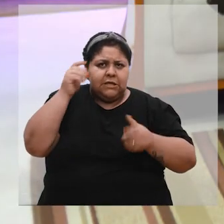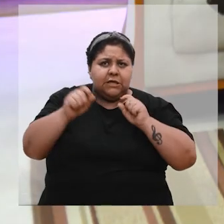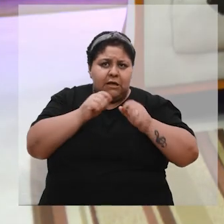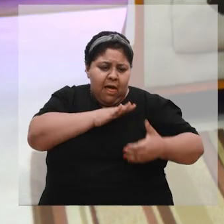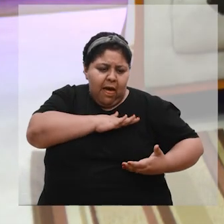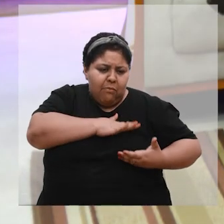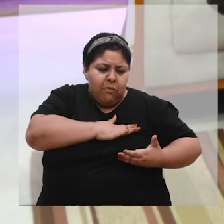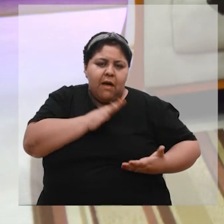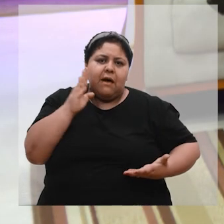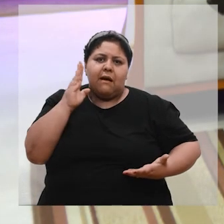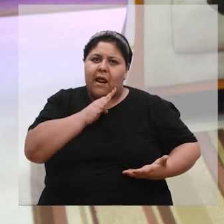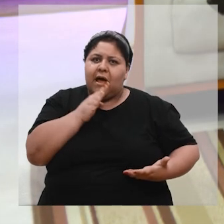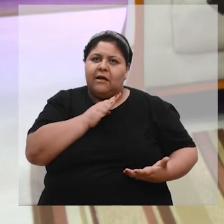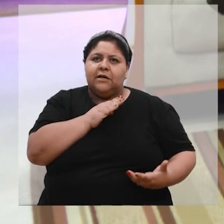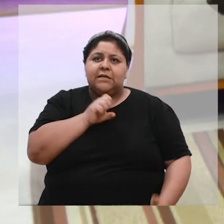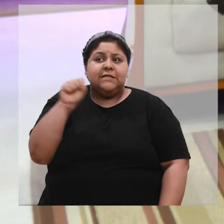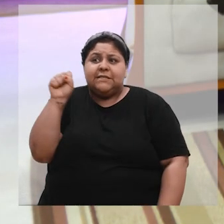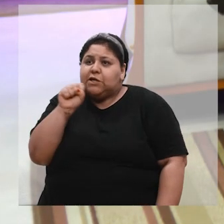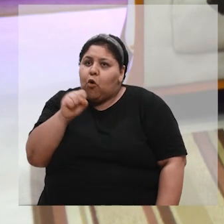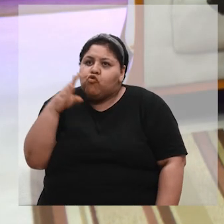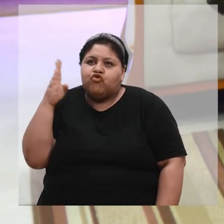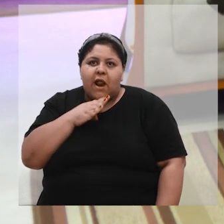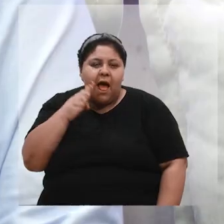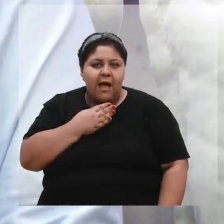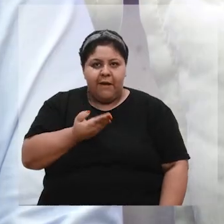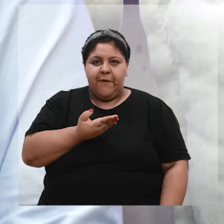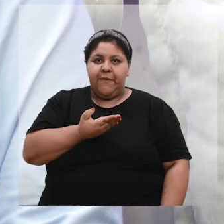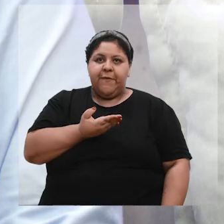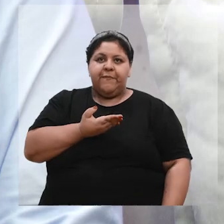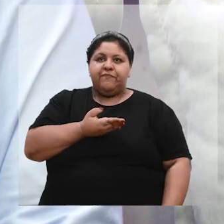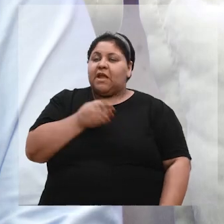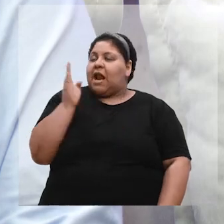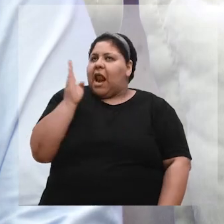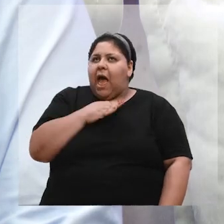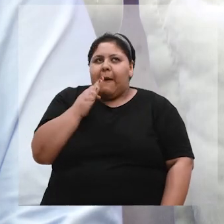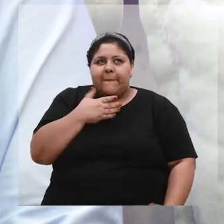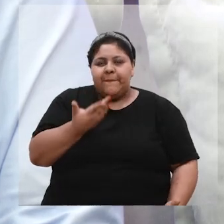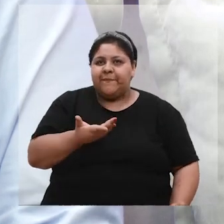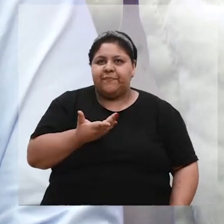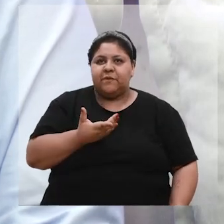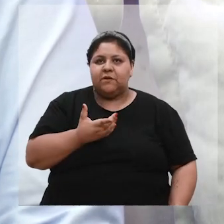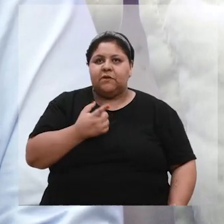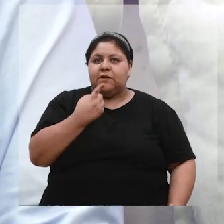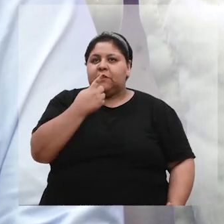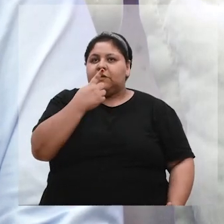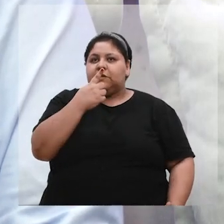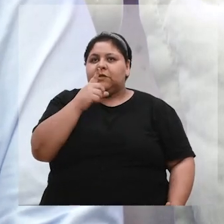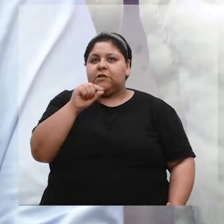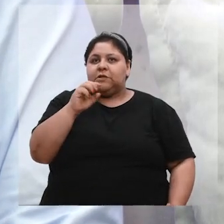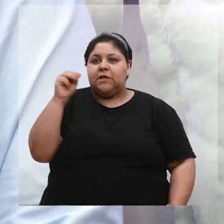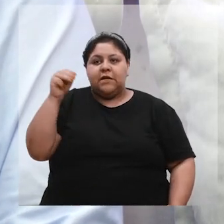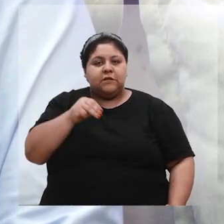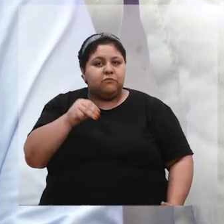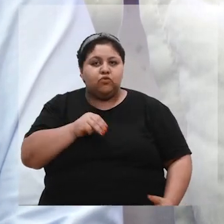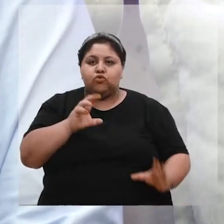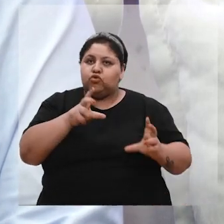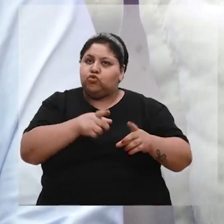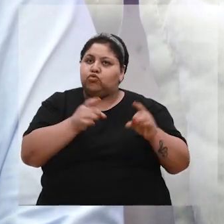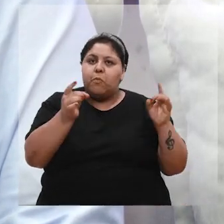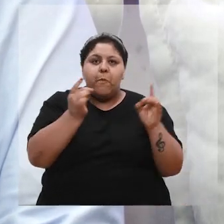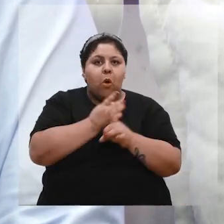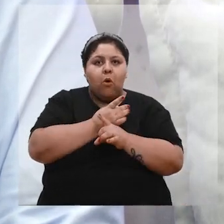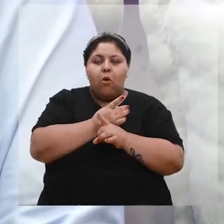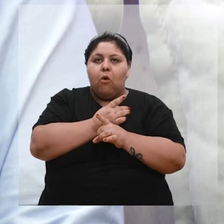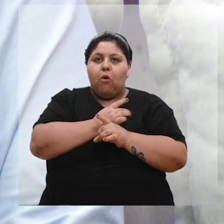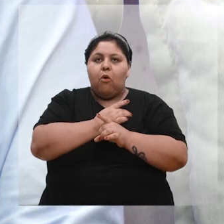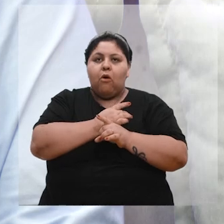mamografia. Não, é uma compressão muito rápida, são segundos ali. É um exame rápido, menos de 10 minutos tu realizou o